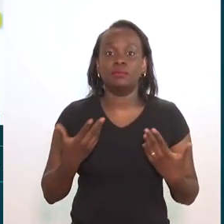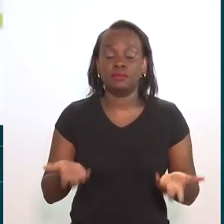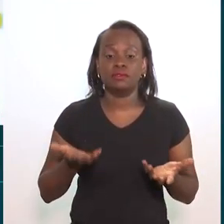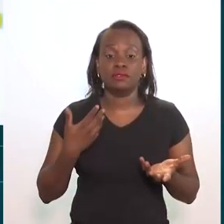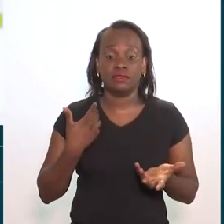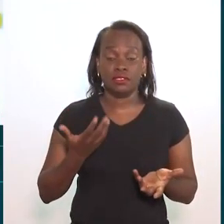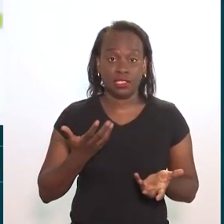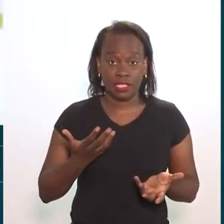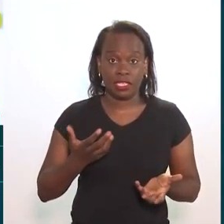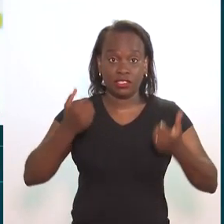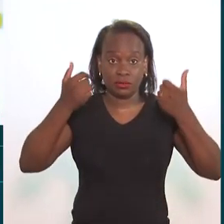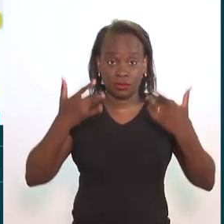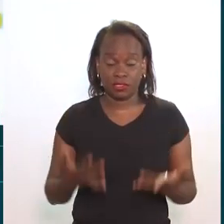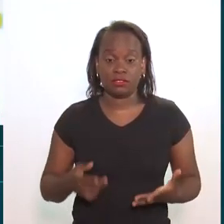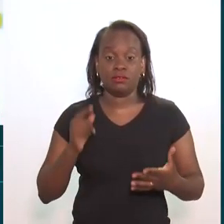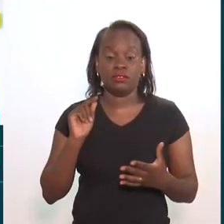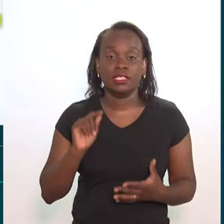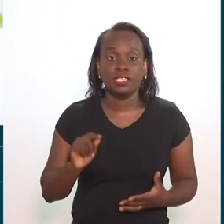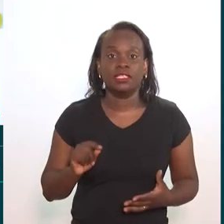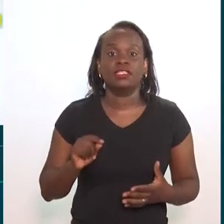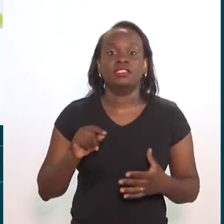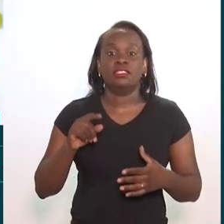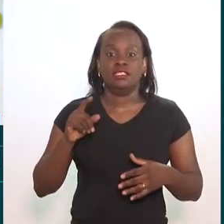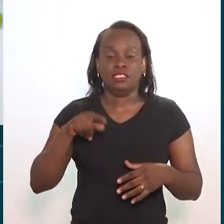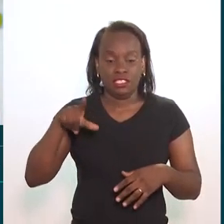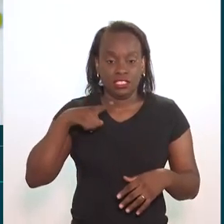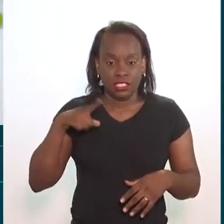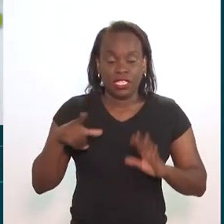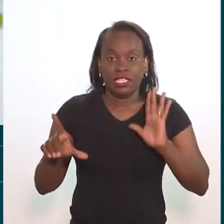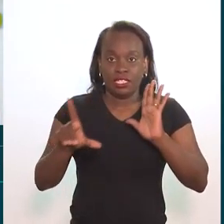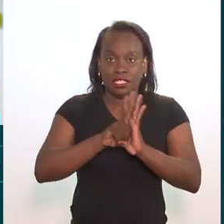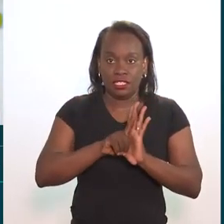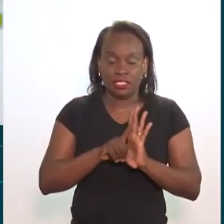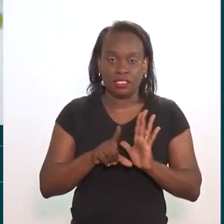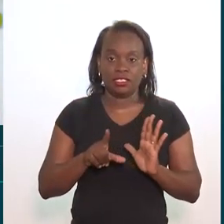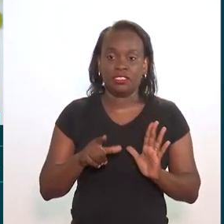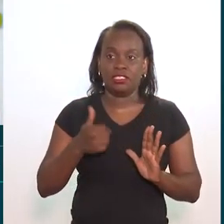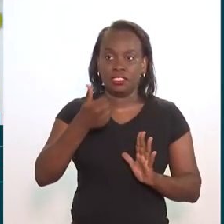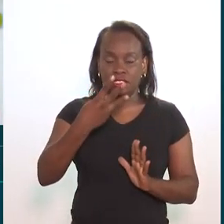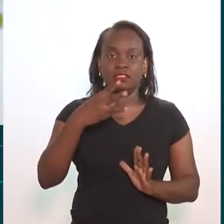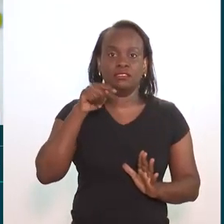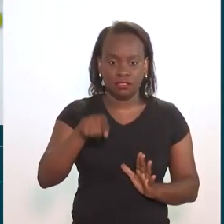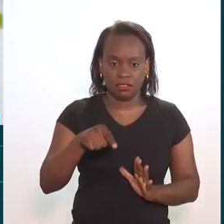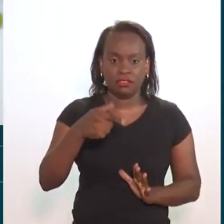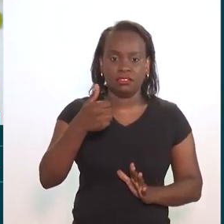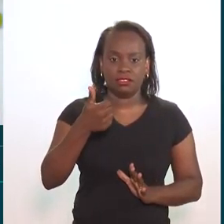Eu queria levantar um ponto agora, que a gente tem uma lei, né,